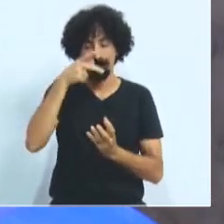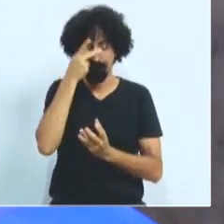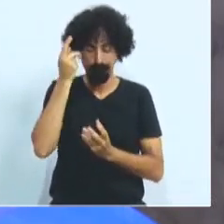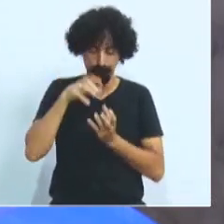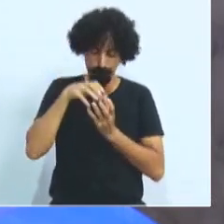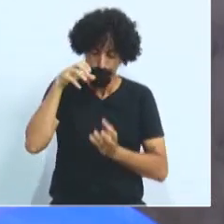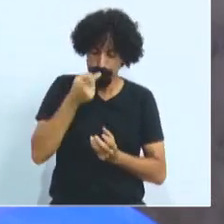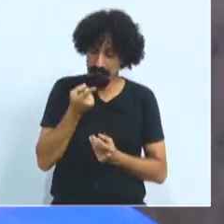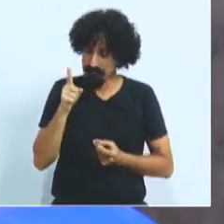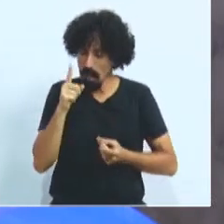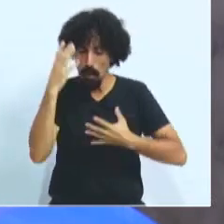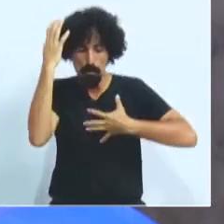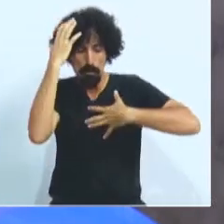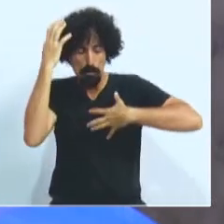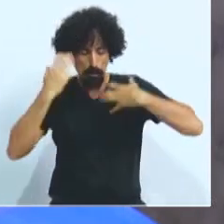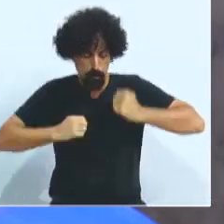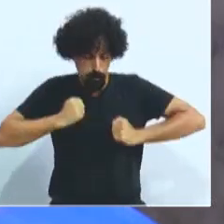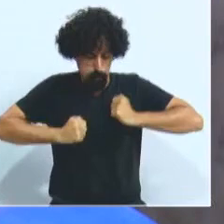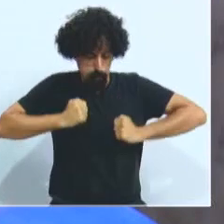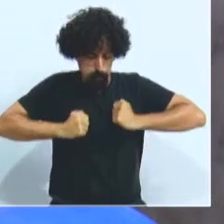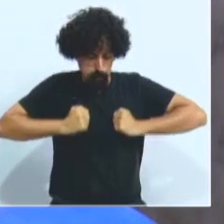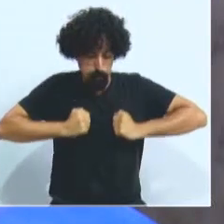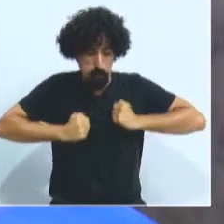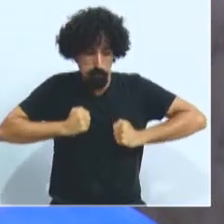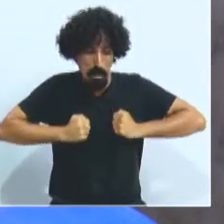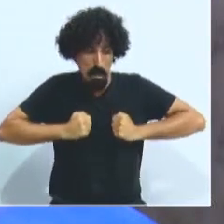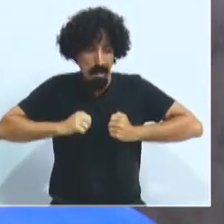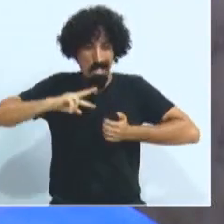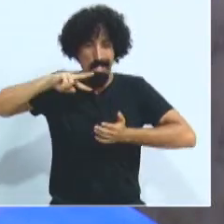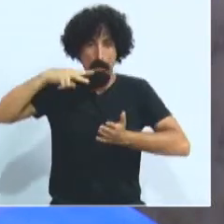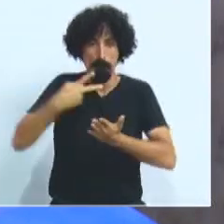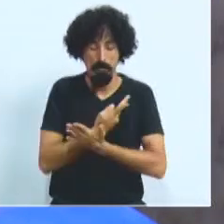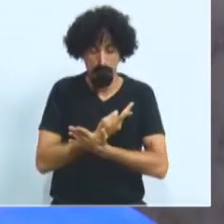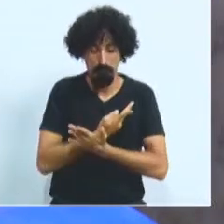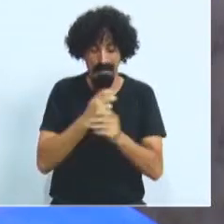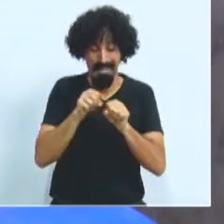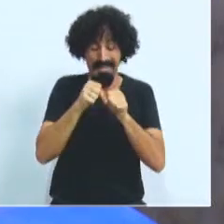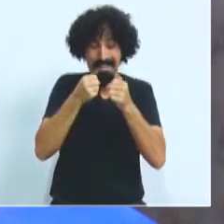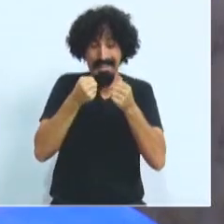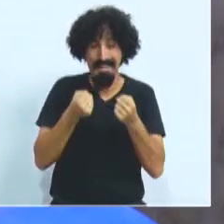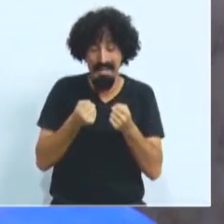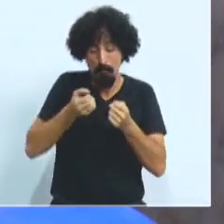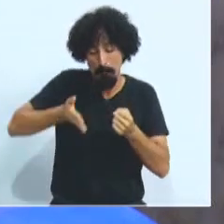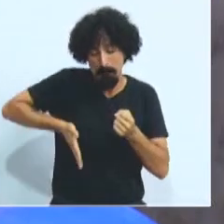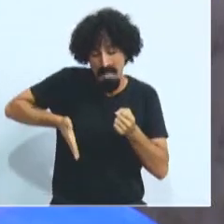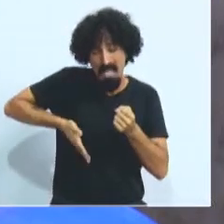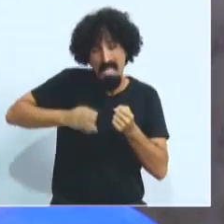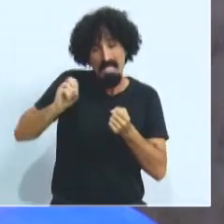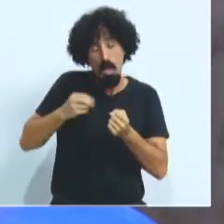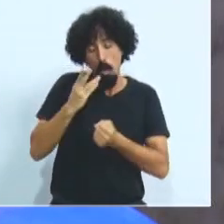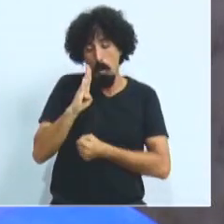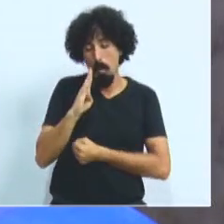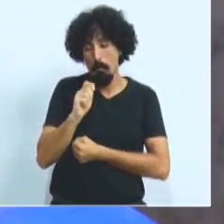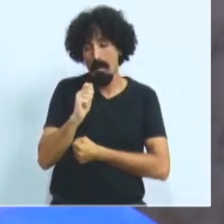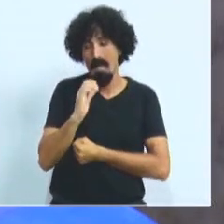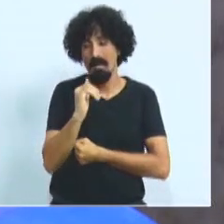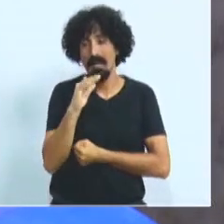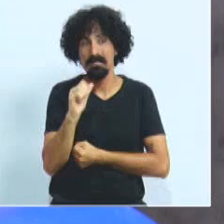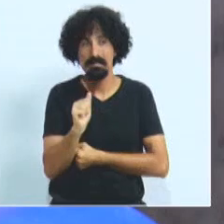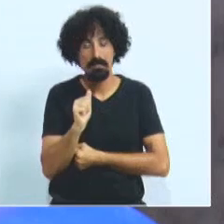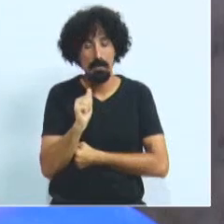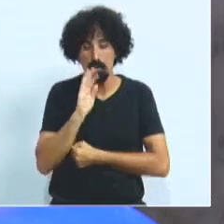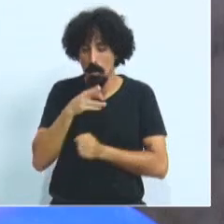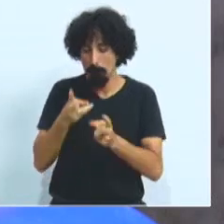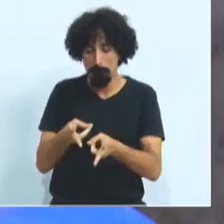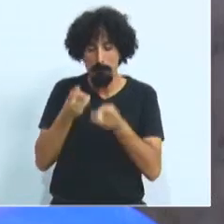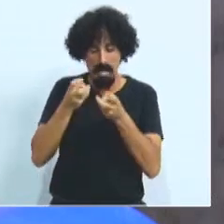ali o fêmur, fratura a perna, fratura a bacia. E de cara você vai notar.